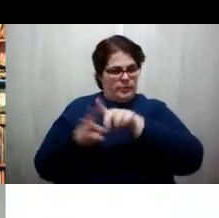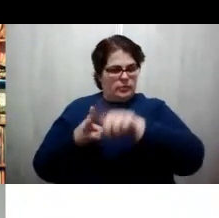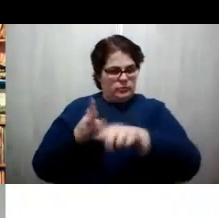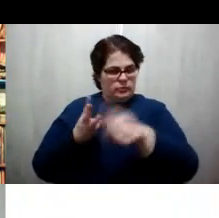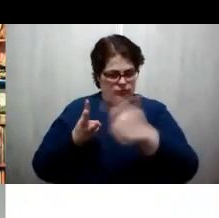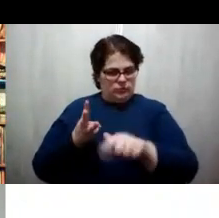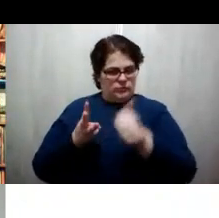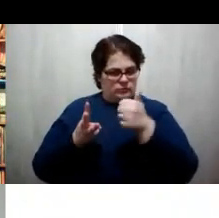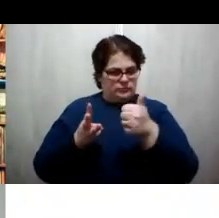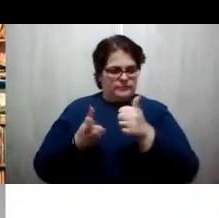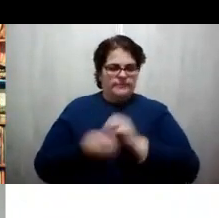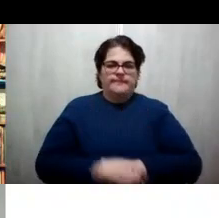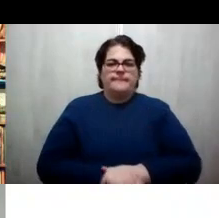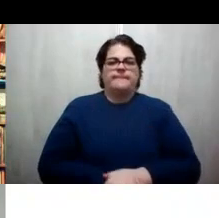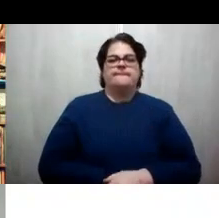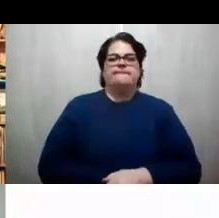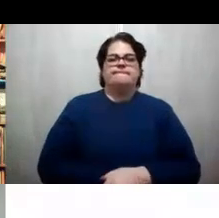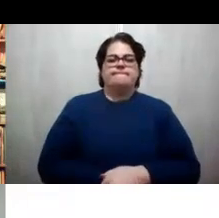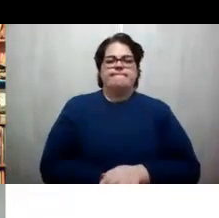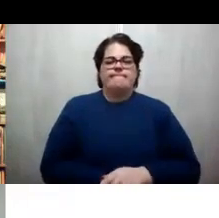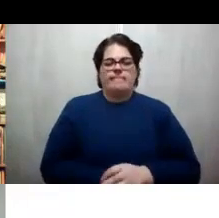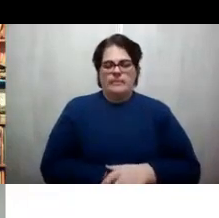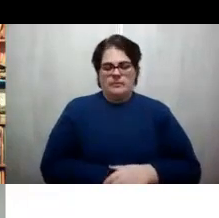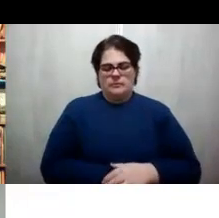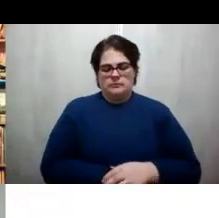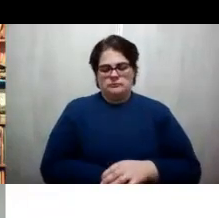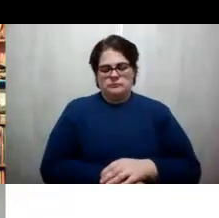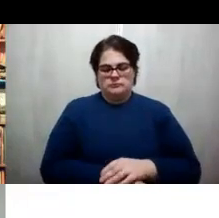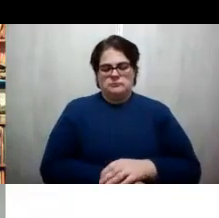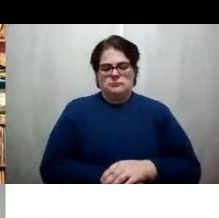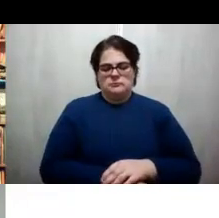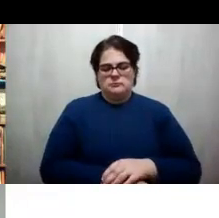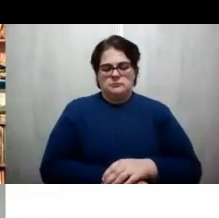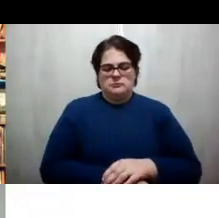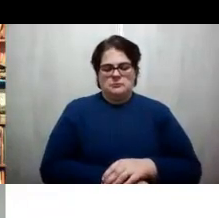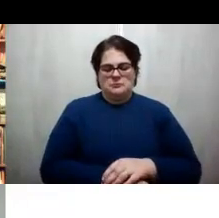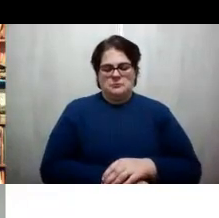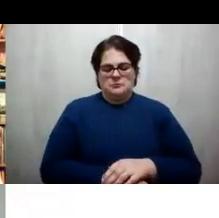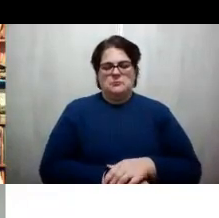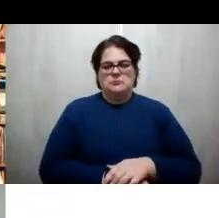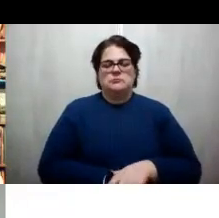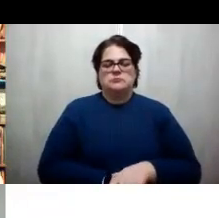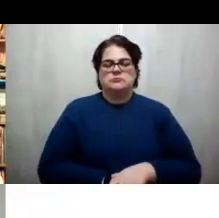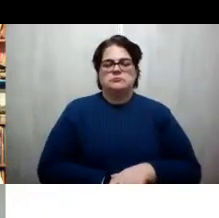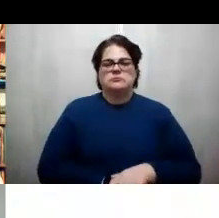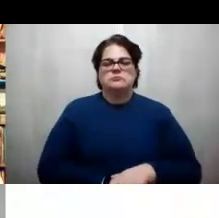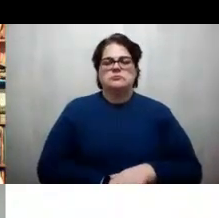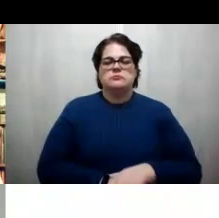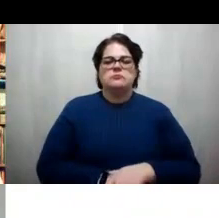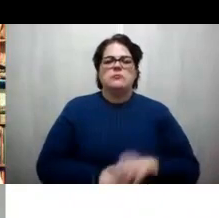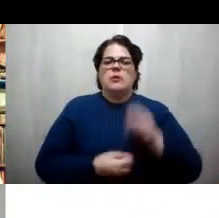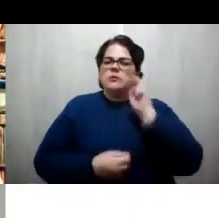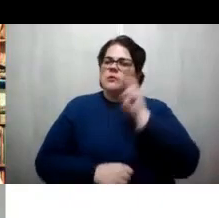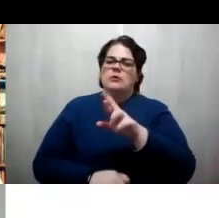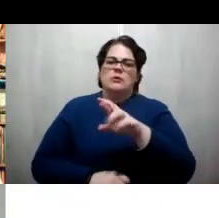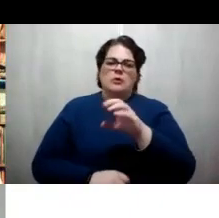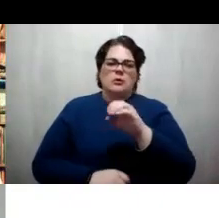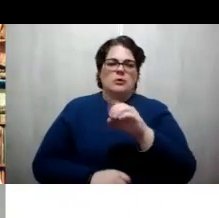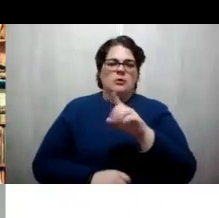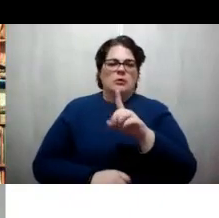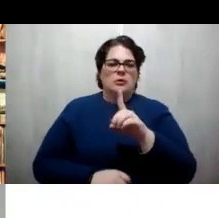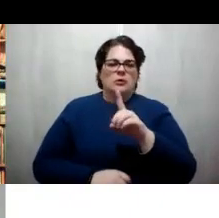então? Pode ser, sim. Olha, eu estou vendo aqui, olha, do Rodrigo, olha, não sei se